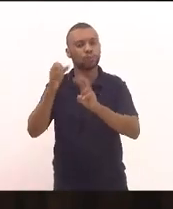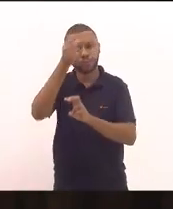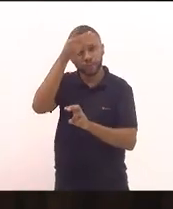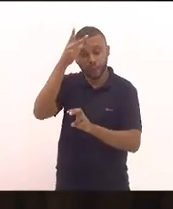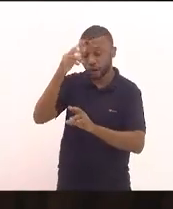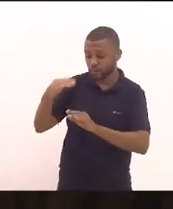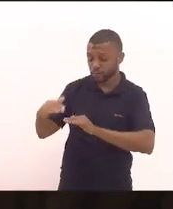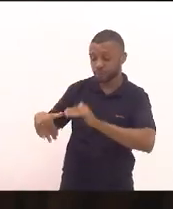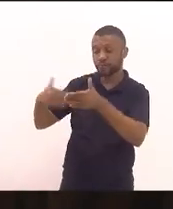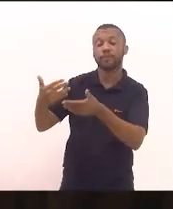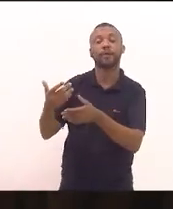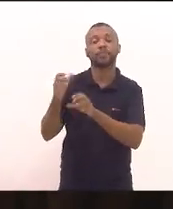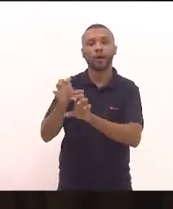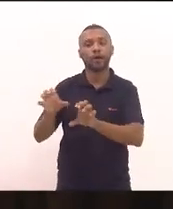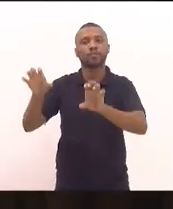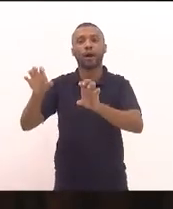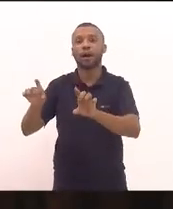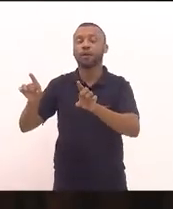Orçamento.